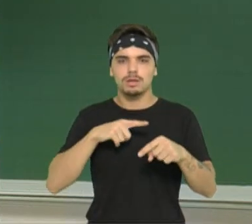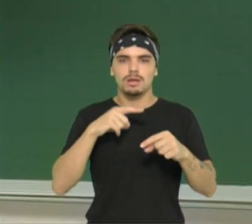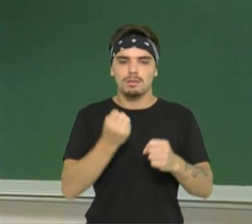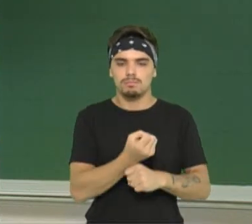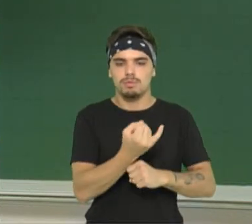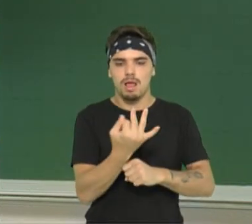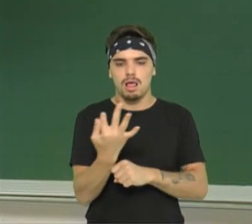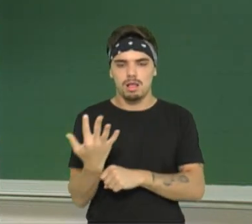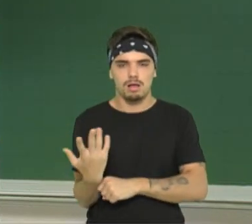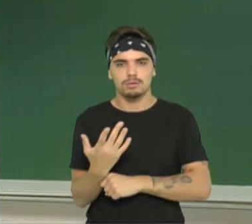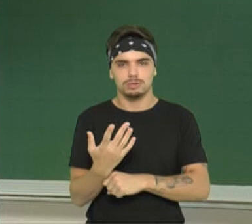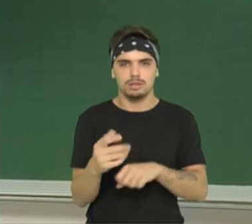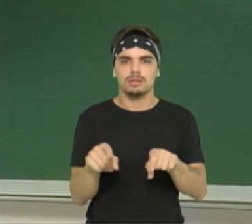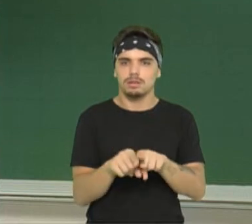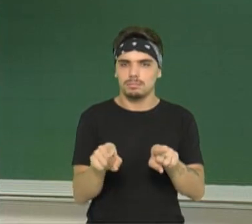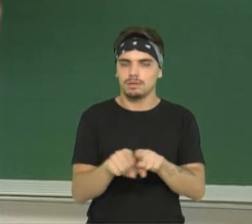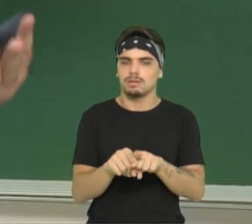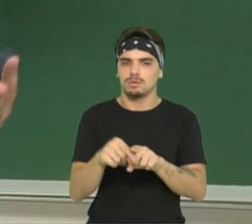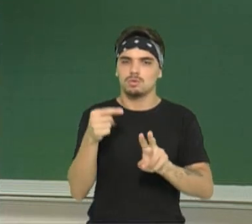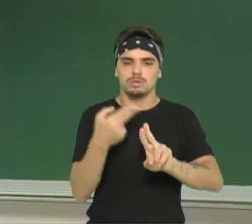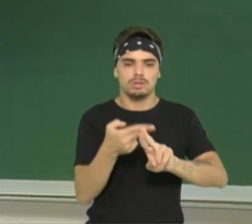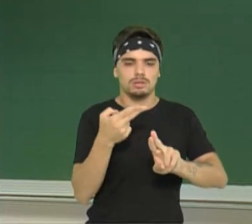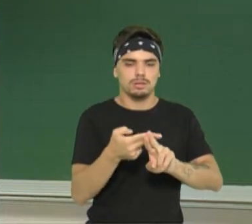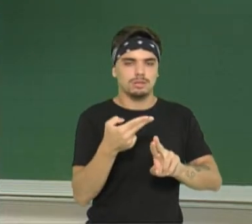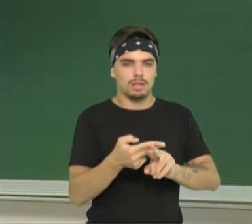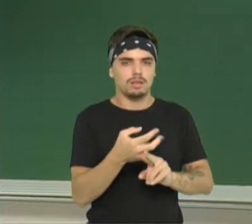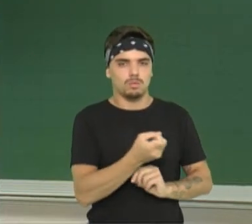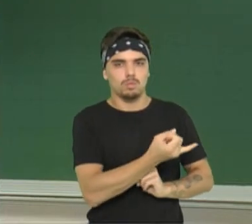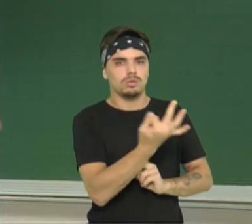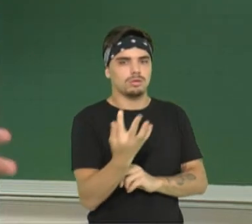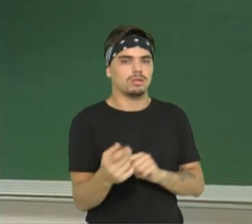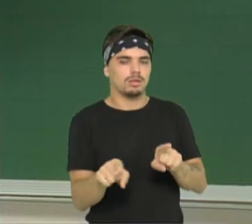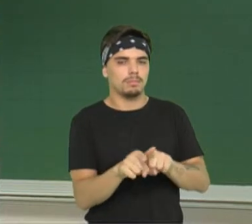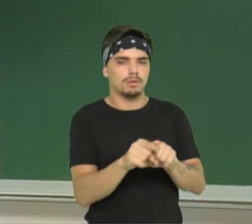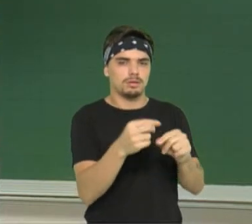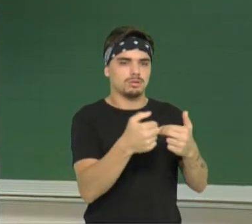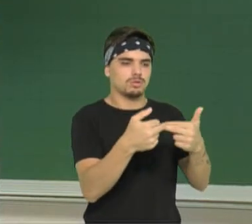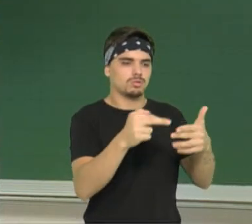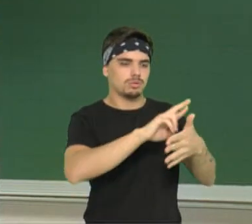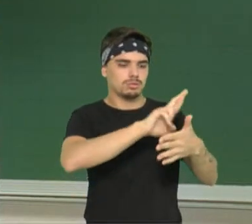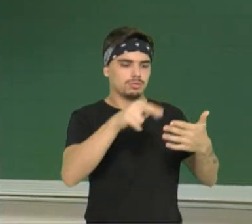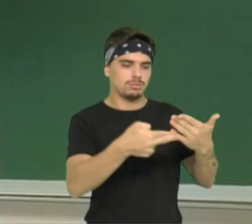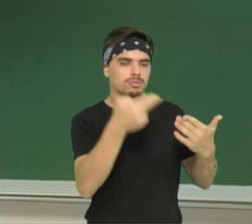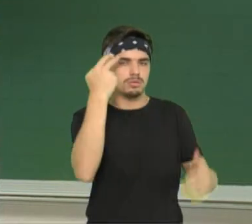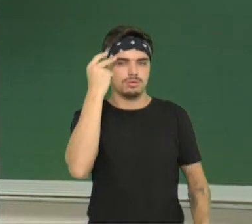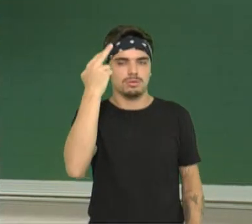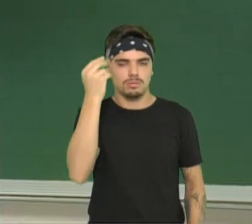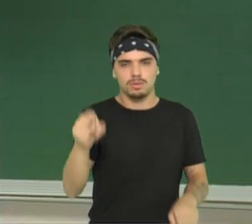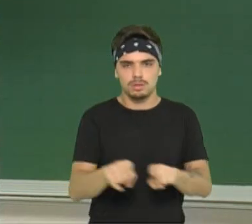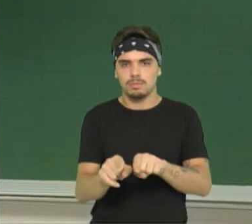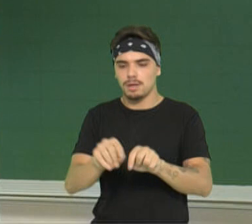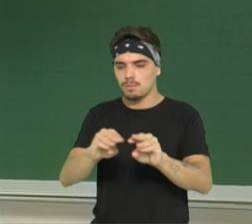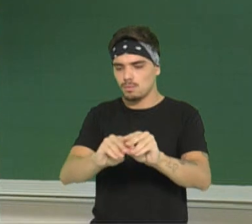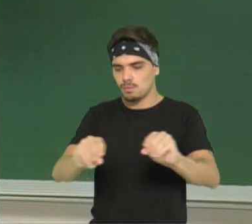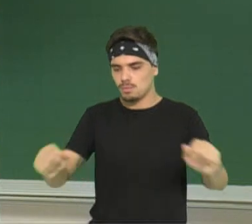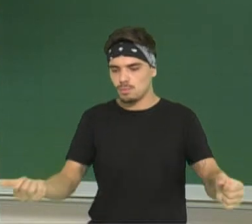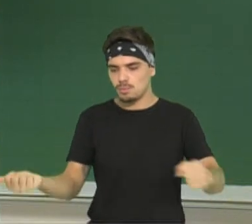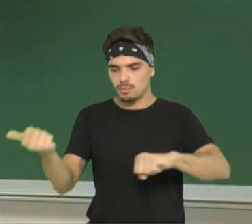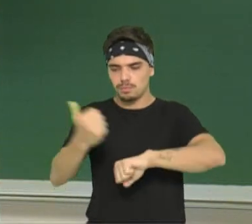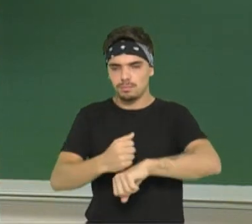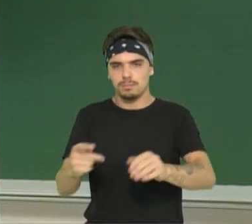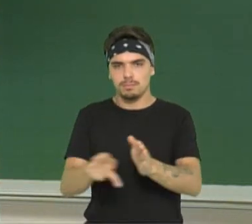número, vão demandar o uso de recursos naturais, o solo também vai ser ocupado por essa